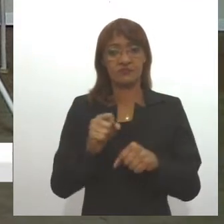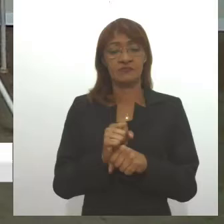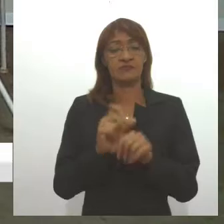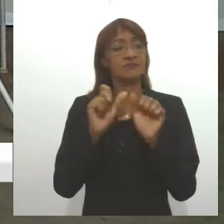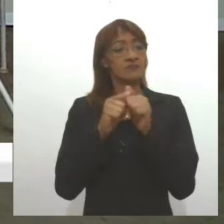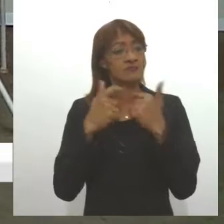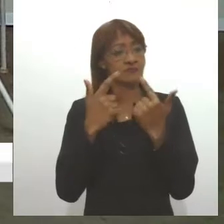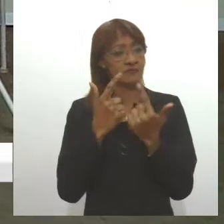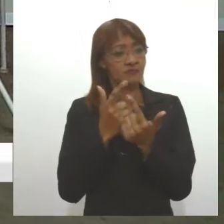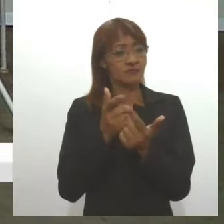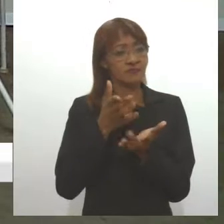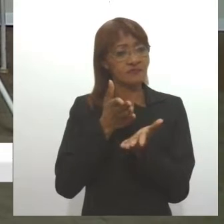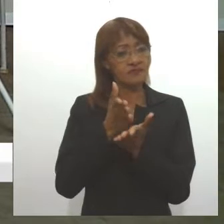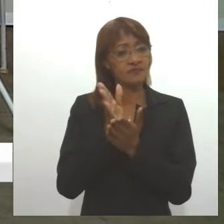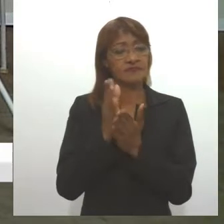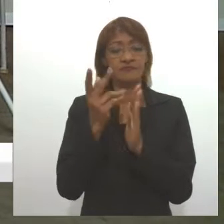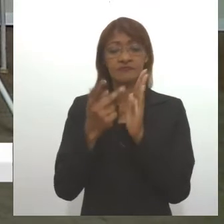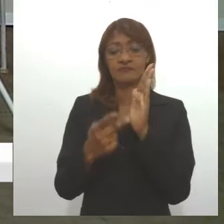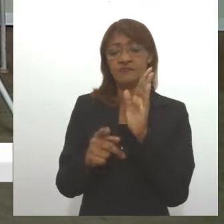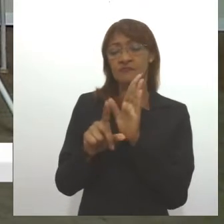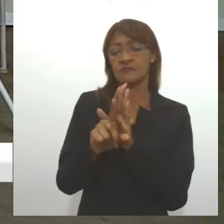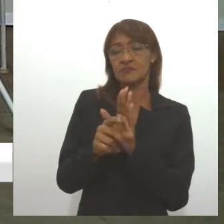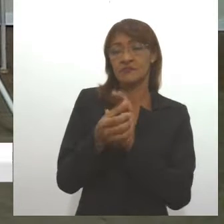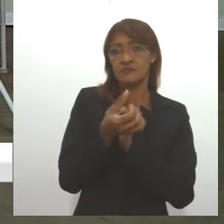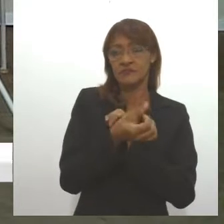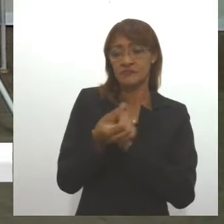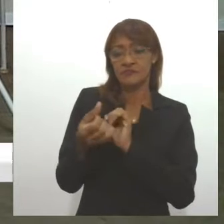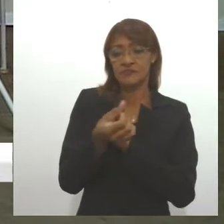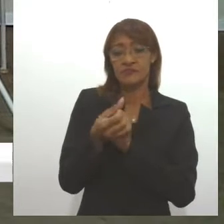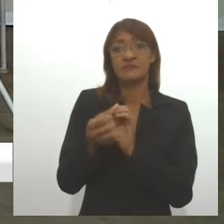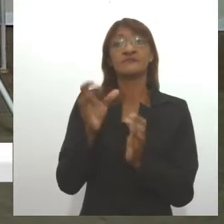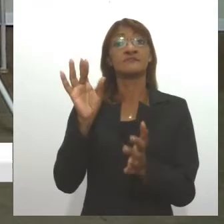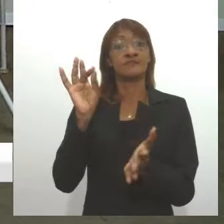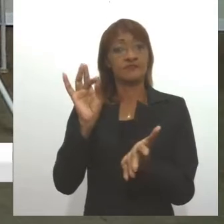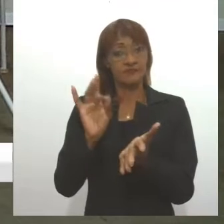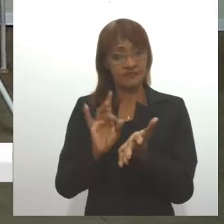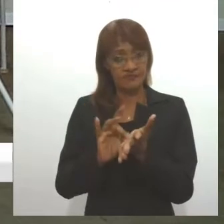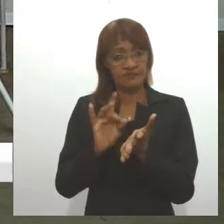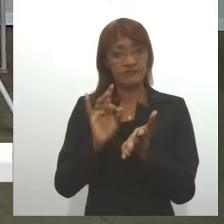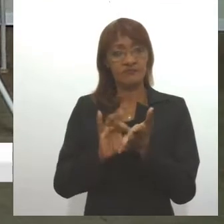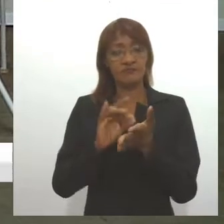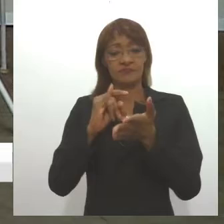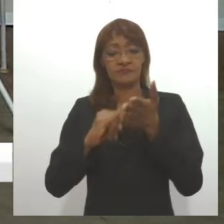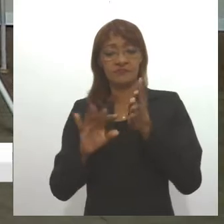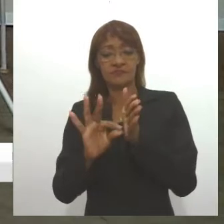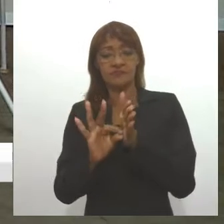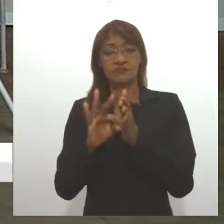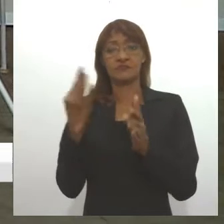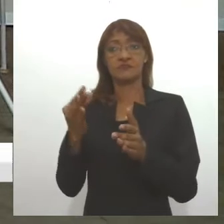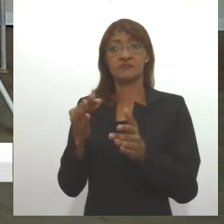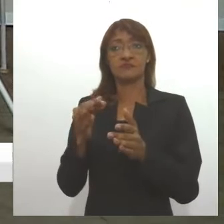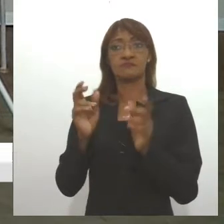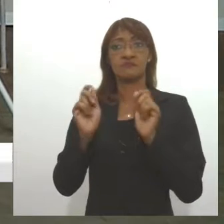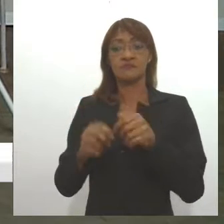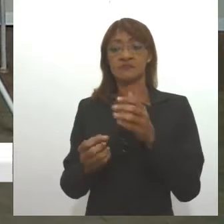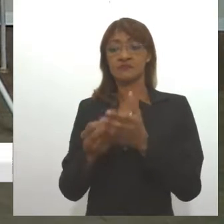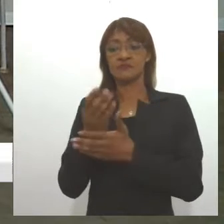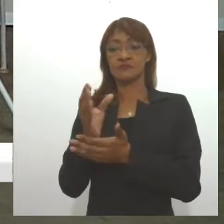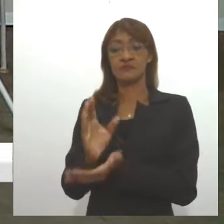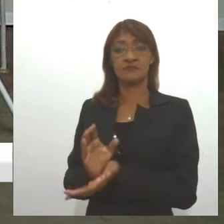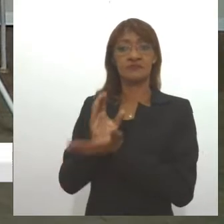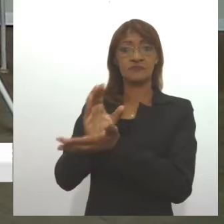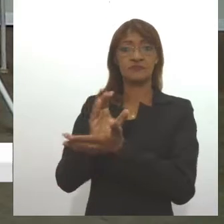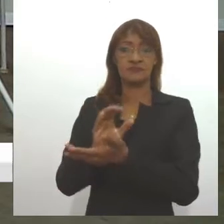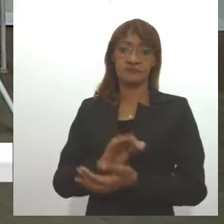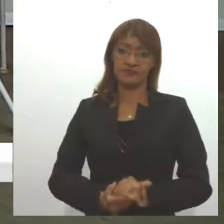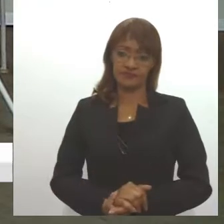aprovou o projeto de lei ordinária 66 para, de fato, autorizar aí a criação desse conselho. É muito